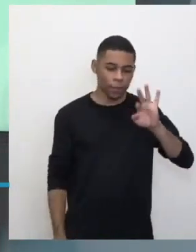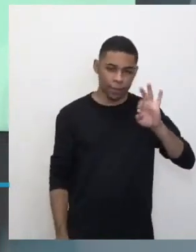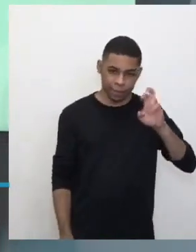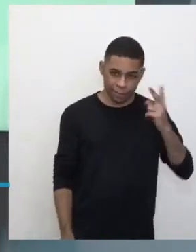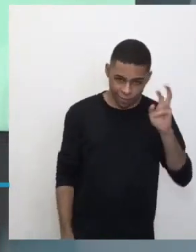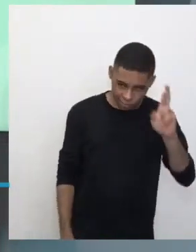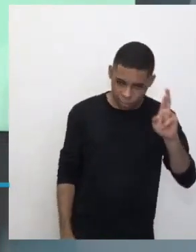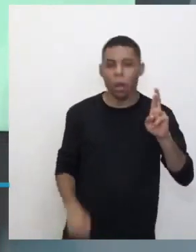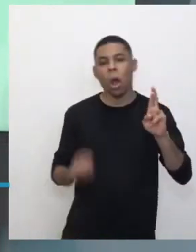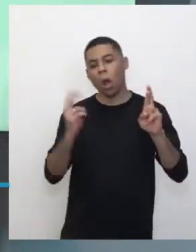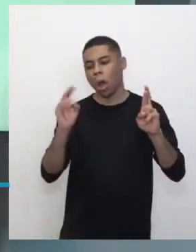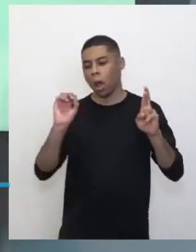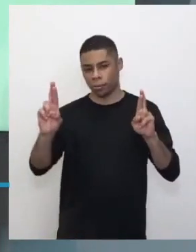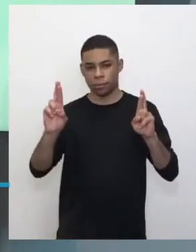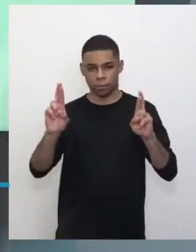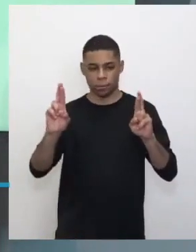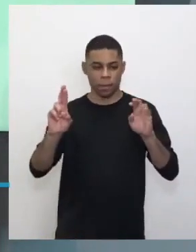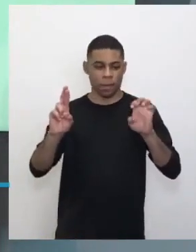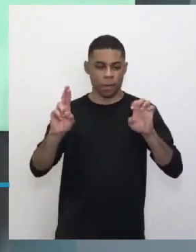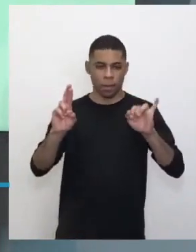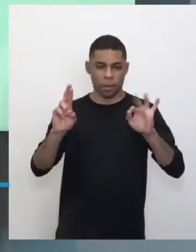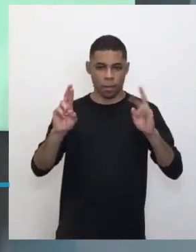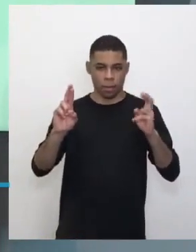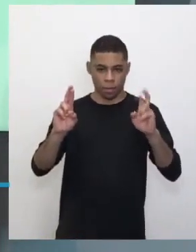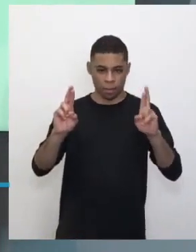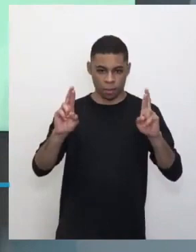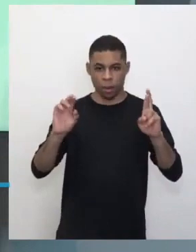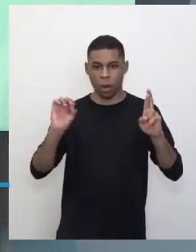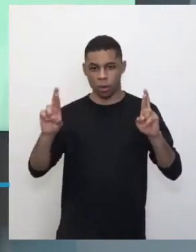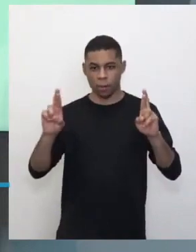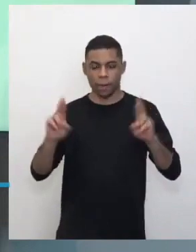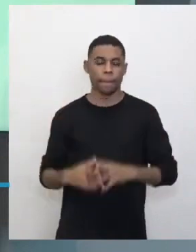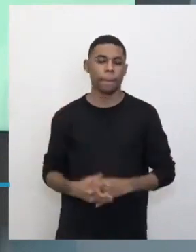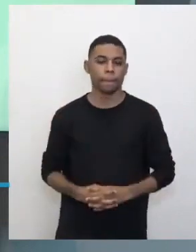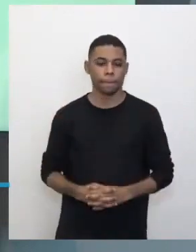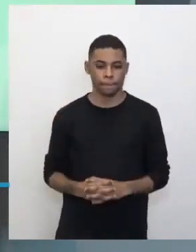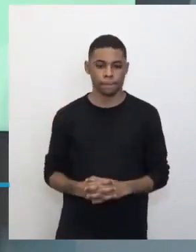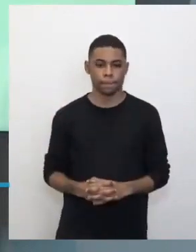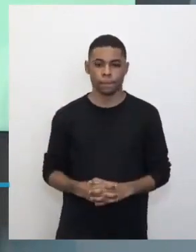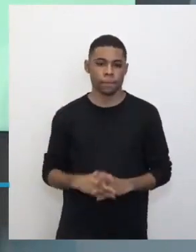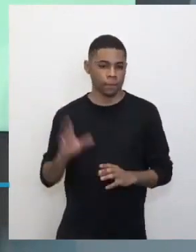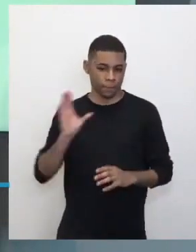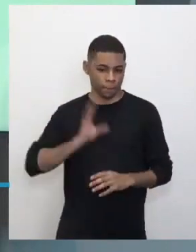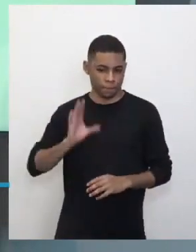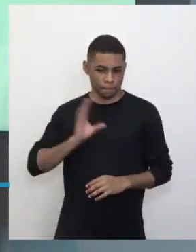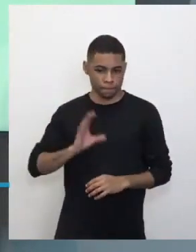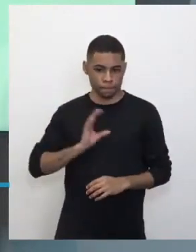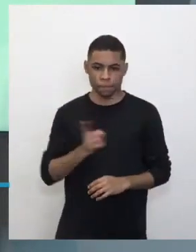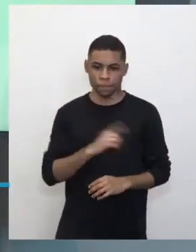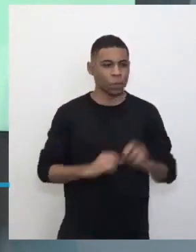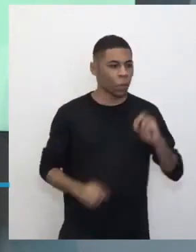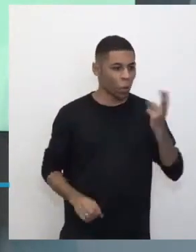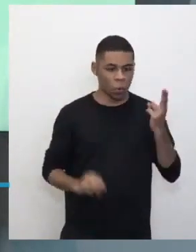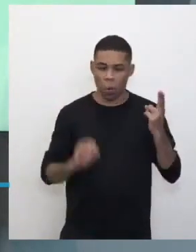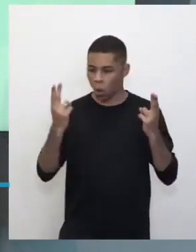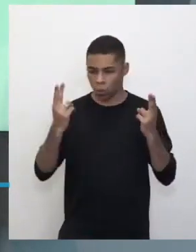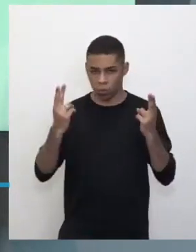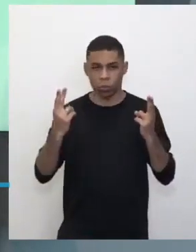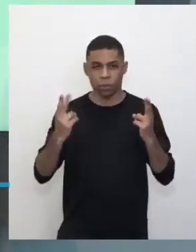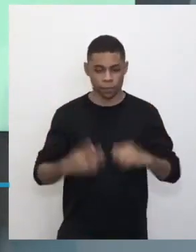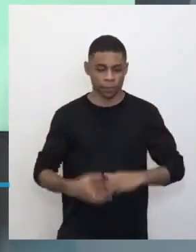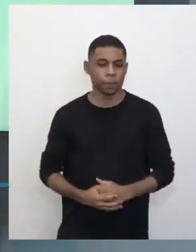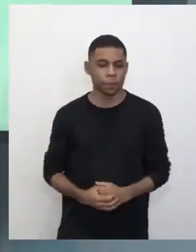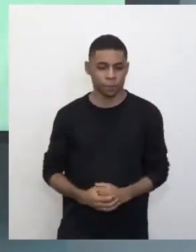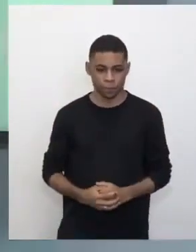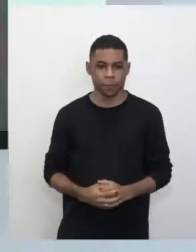textuais, que a combinação para a língua inglesa é either or. Mas em português é o nosso ou. Tudo bem? Então,